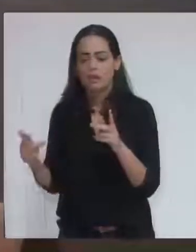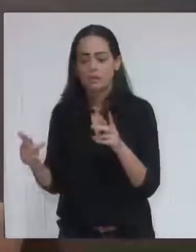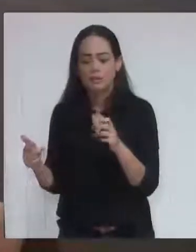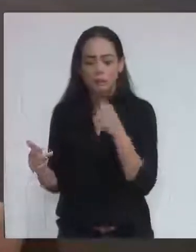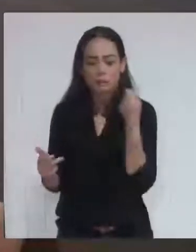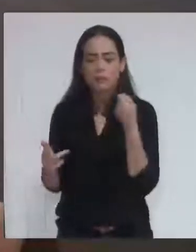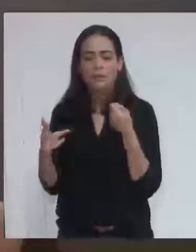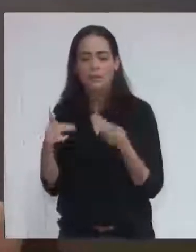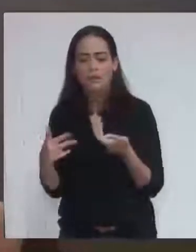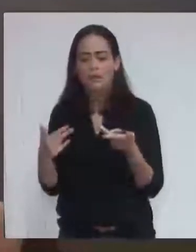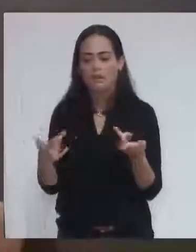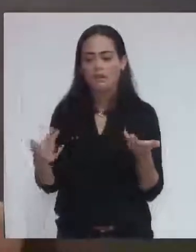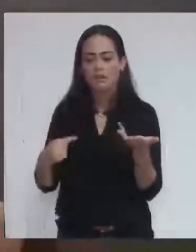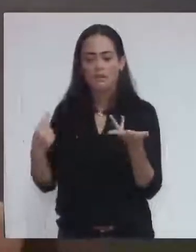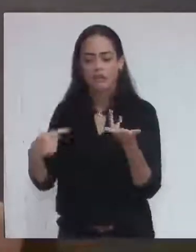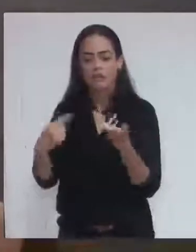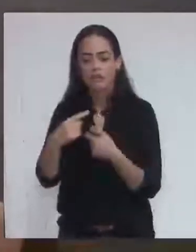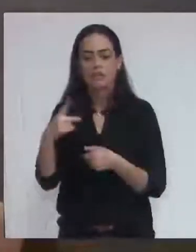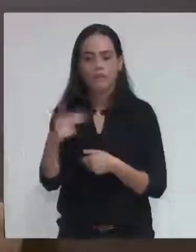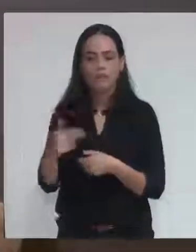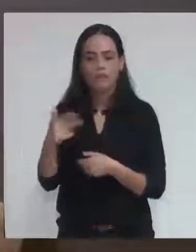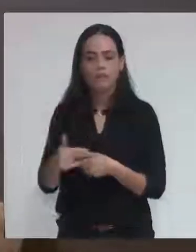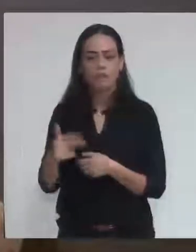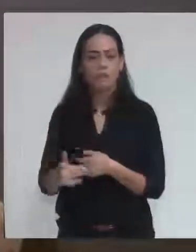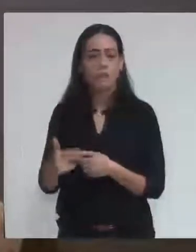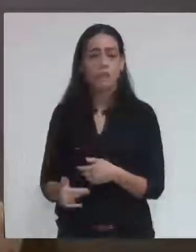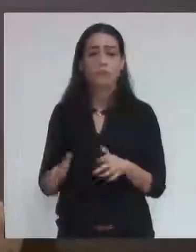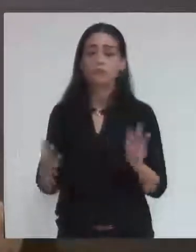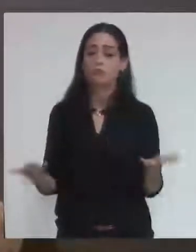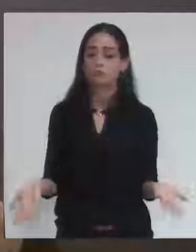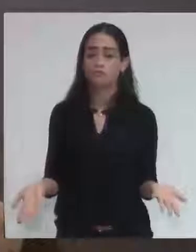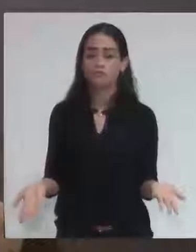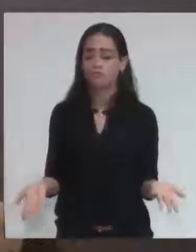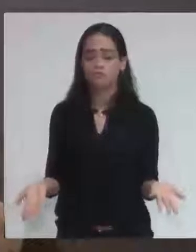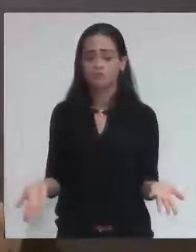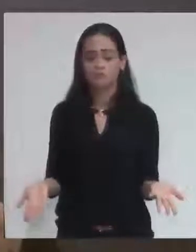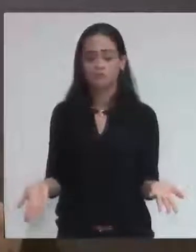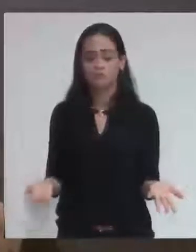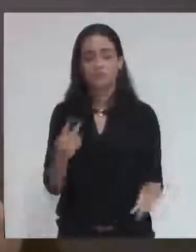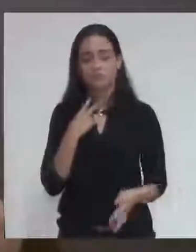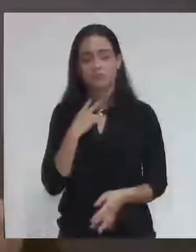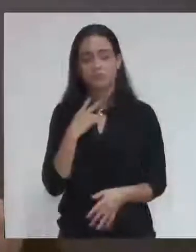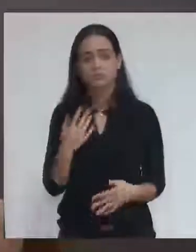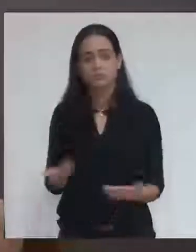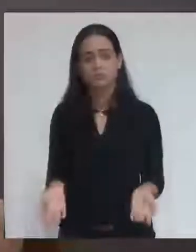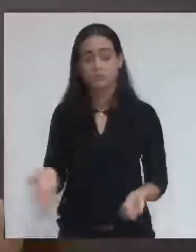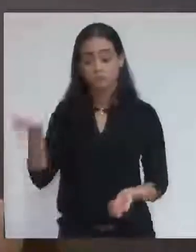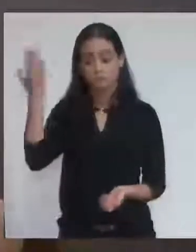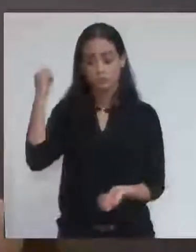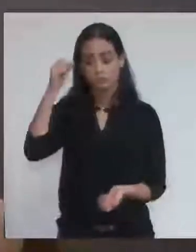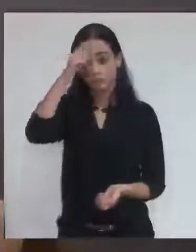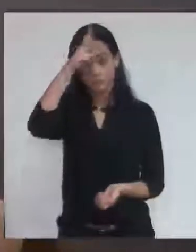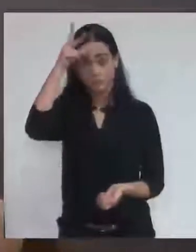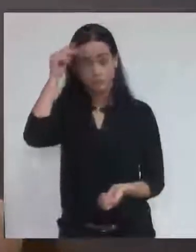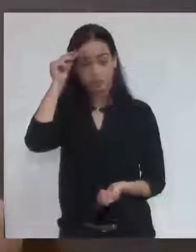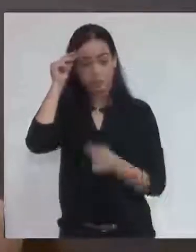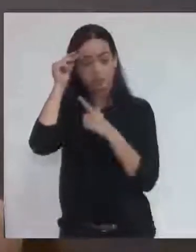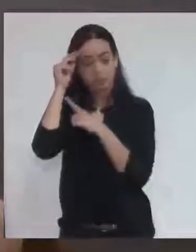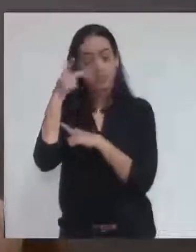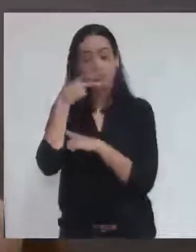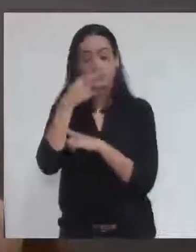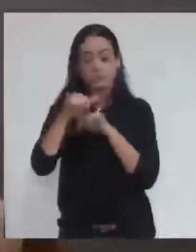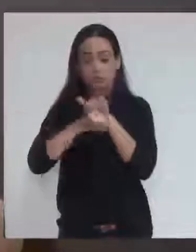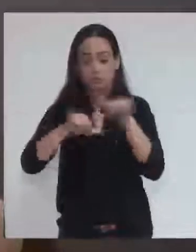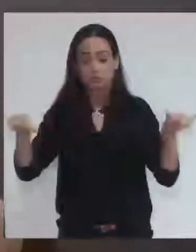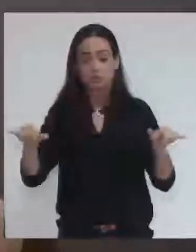Quanto que a gente falou, e aí palavras da própria prefeitura, foi o próprio Poder Executivo, que no ano passado, eu não me canso de recordar,